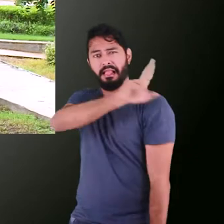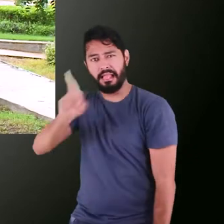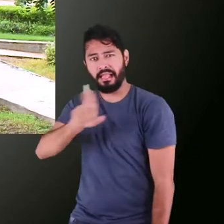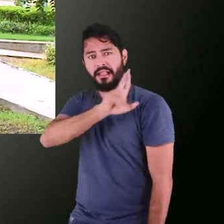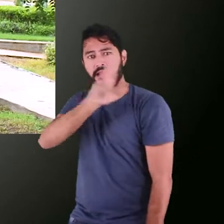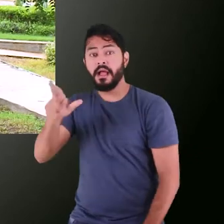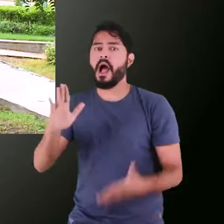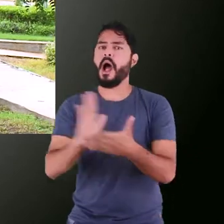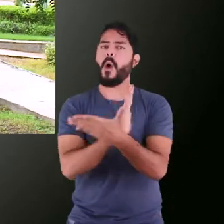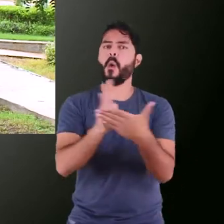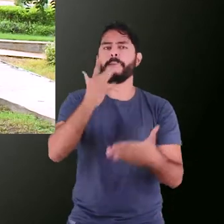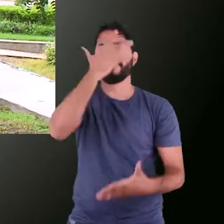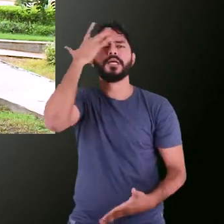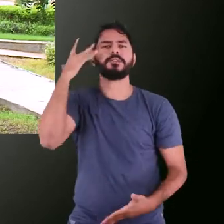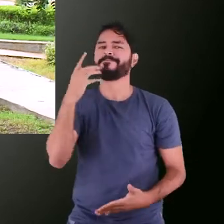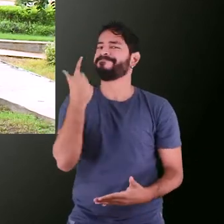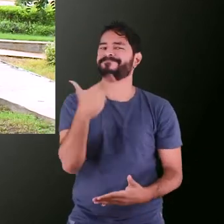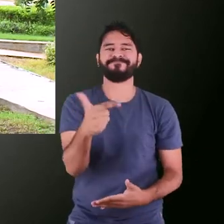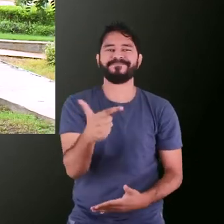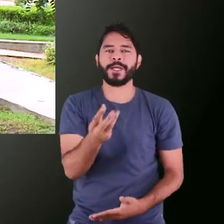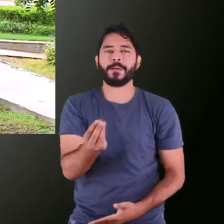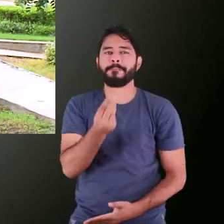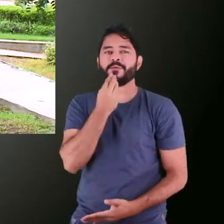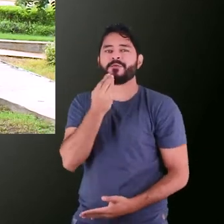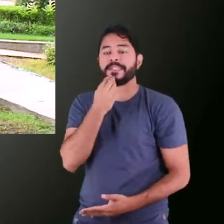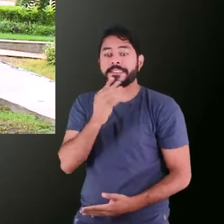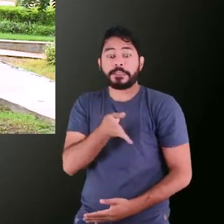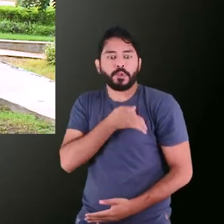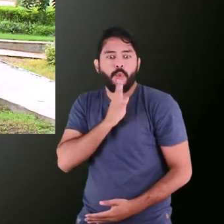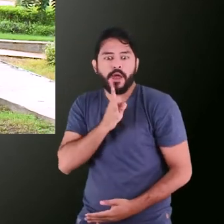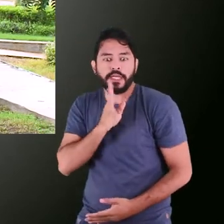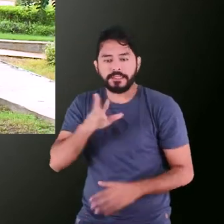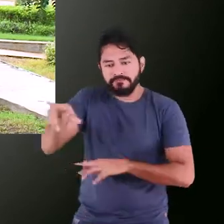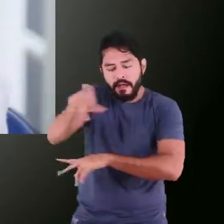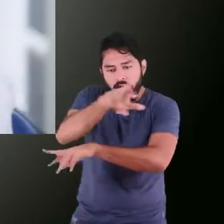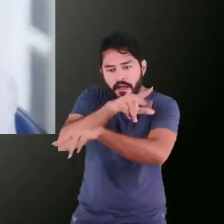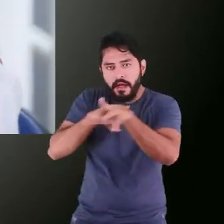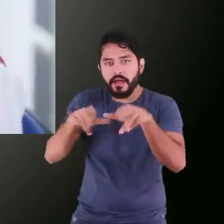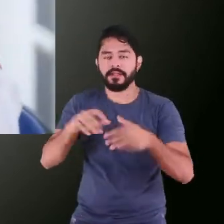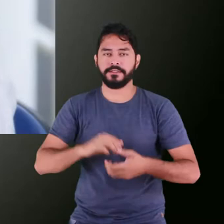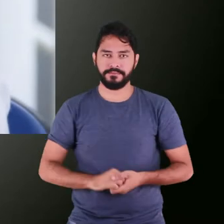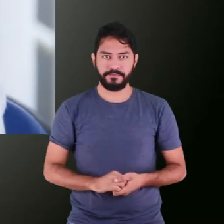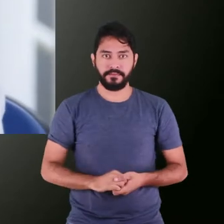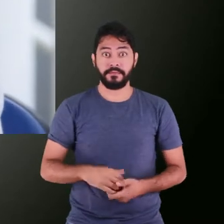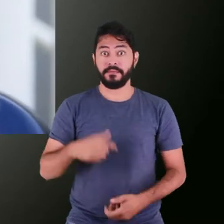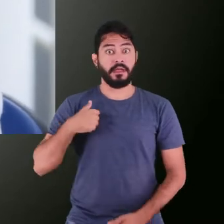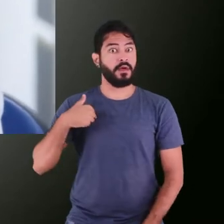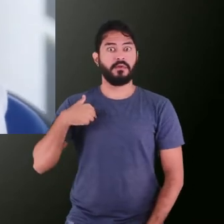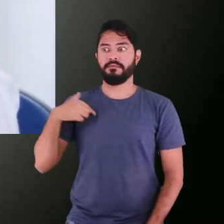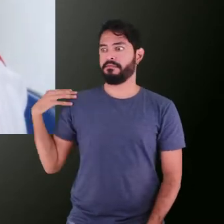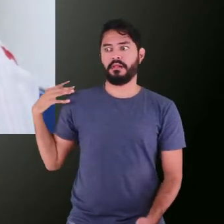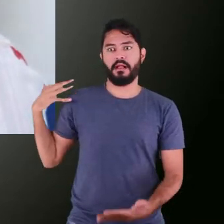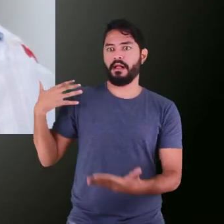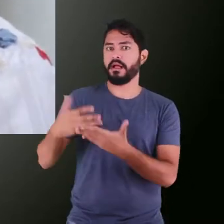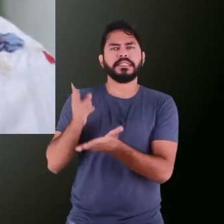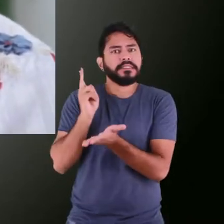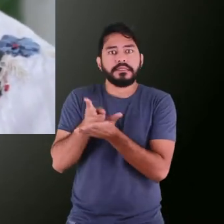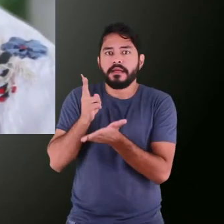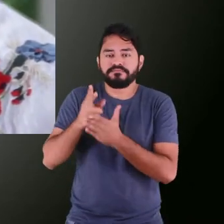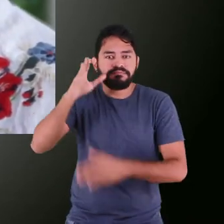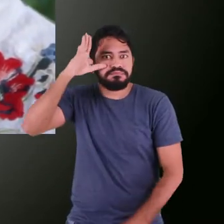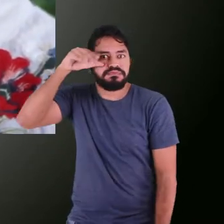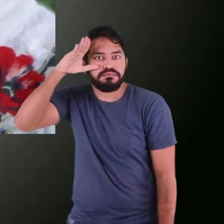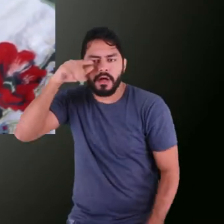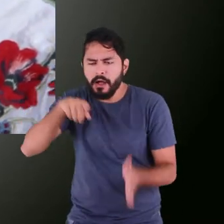das violências, as pessoas muitas vezes não tiveram oportunidade de conhecer o diferente. Eu sempre fui uma pessoa muito curiosa pelo lado científico